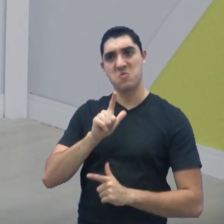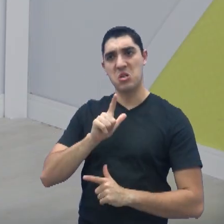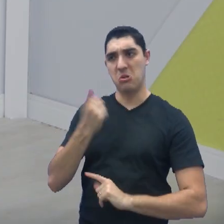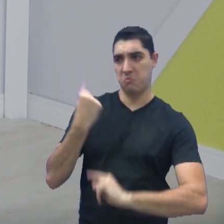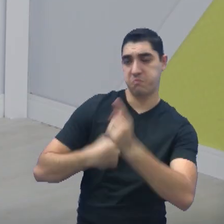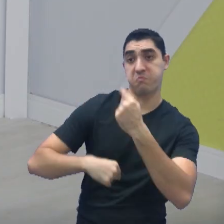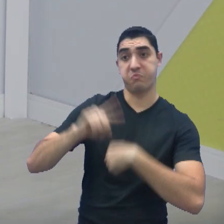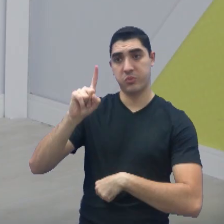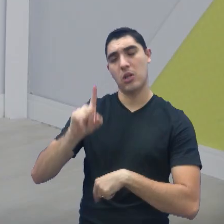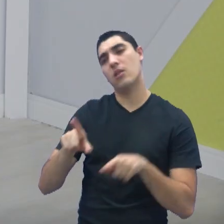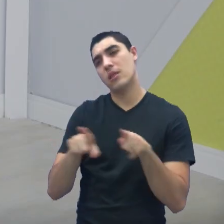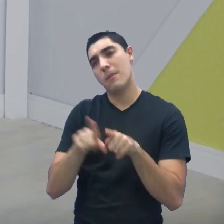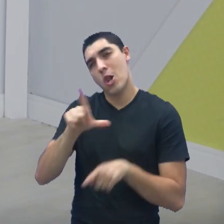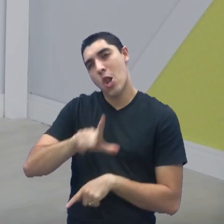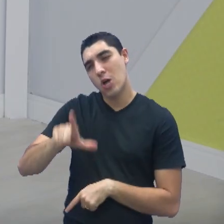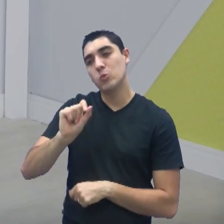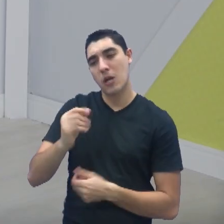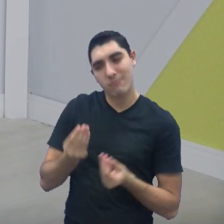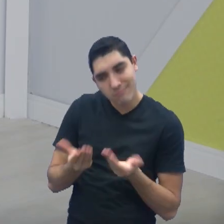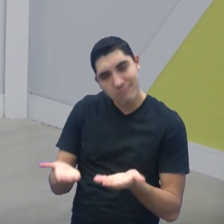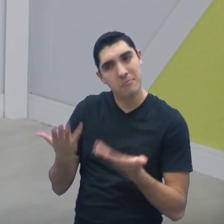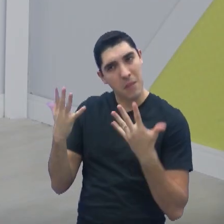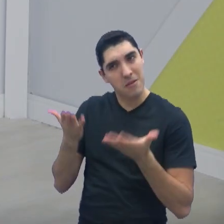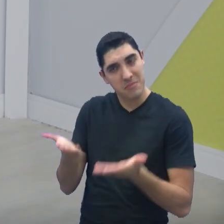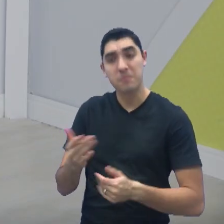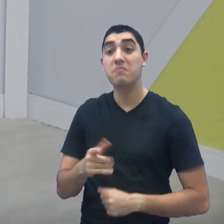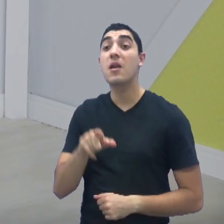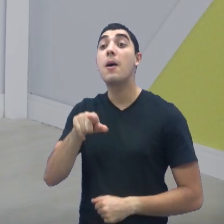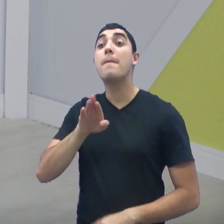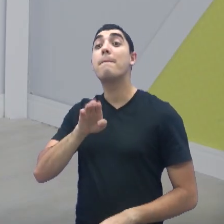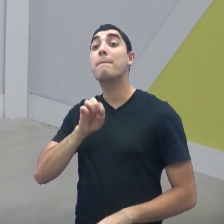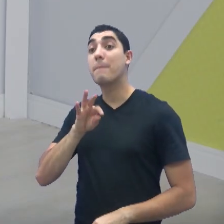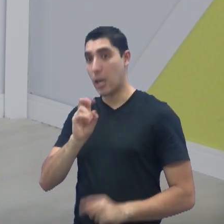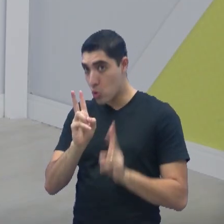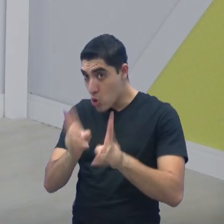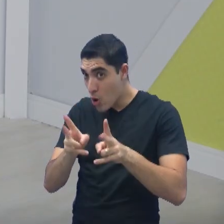pessoalmente para ele também. Parabéns a todos. Bento, segue firme aí, tá certo? Grande abraço para você.